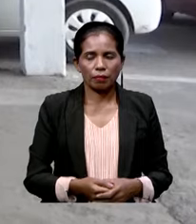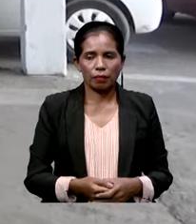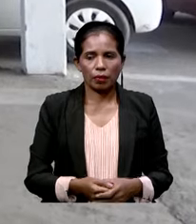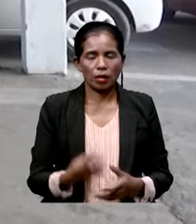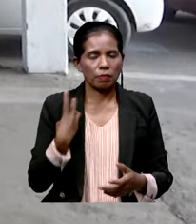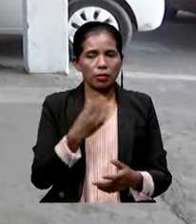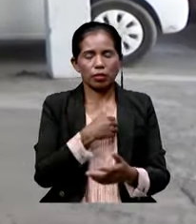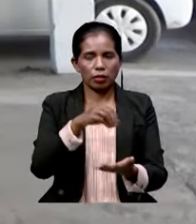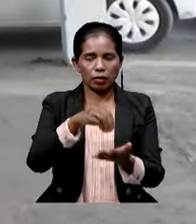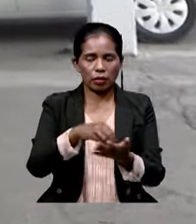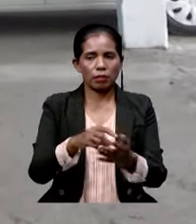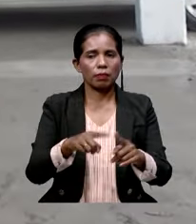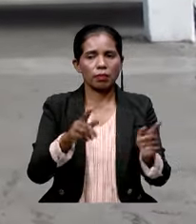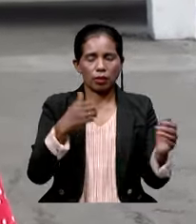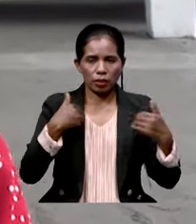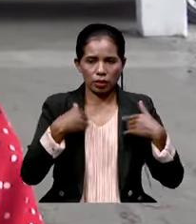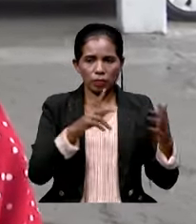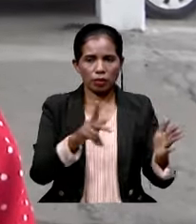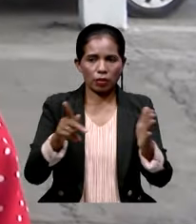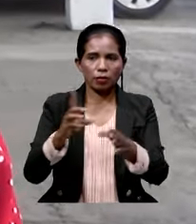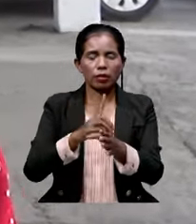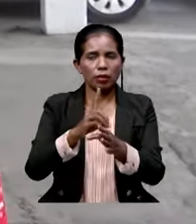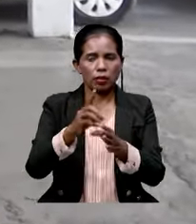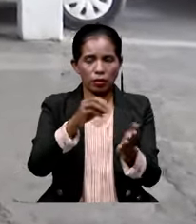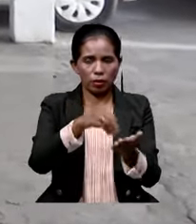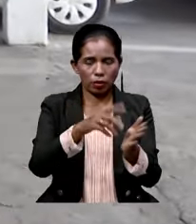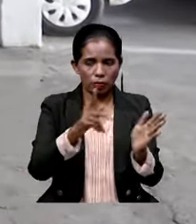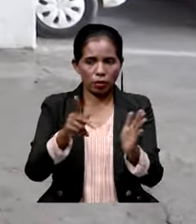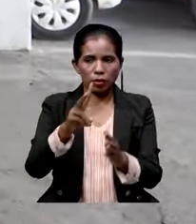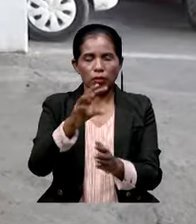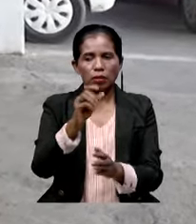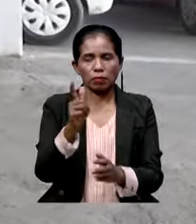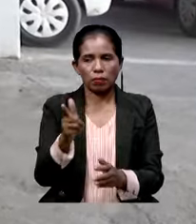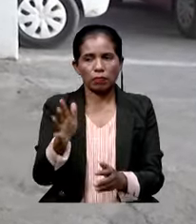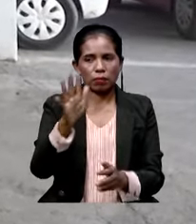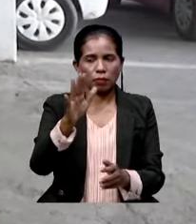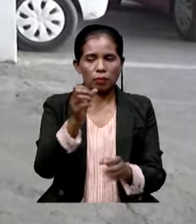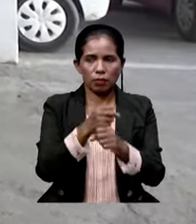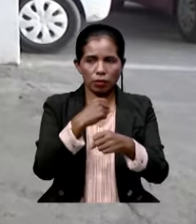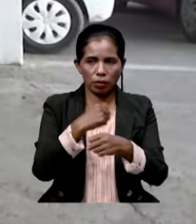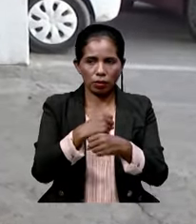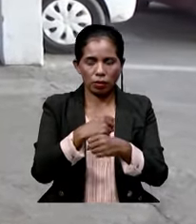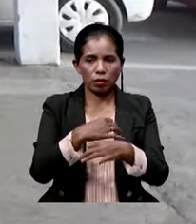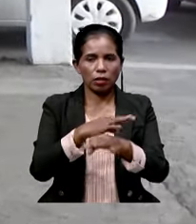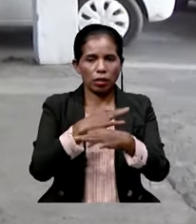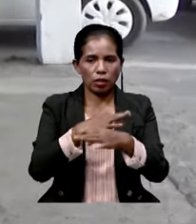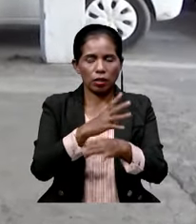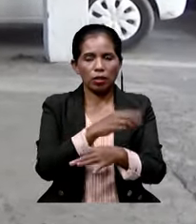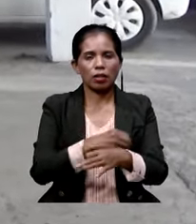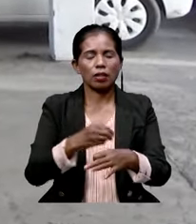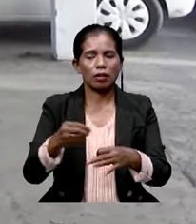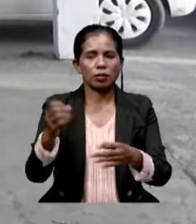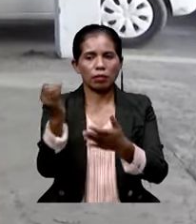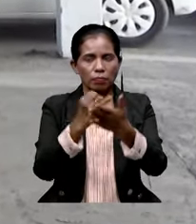tahu mai be ya plano ini mos direção tahu na plano ba 2025 atau halom manutenção atau pinta fon